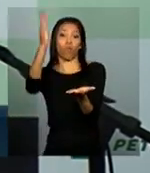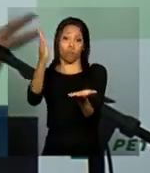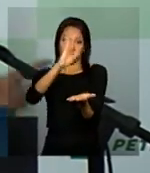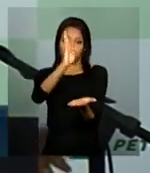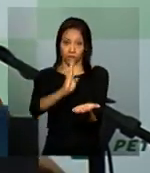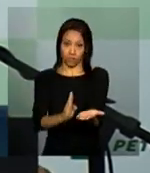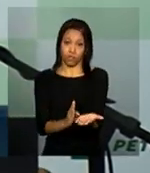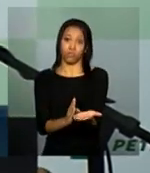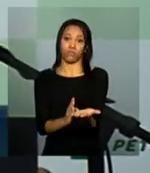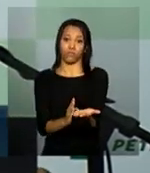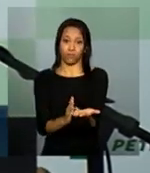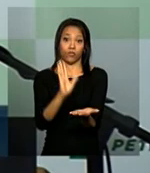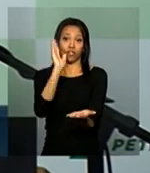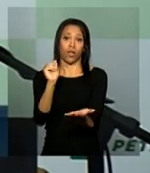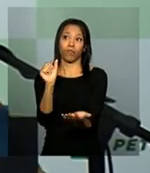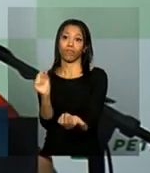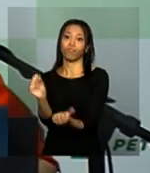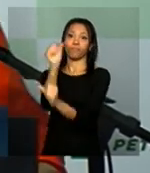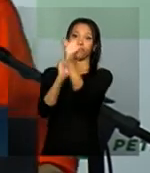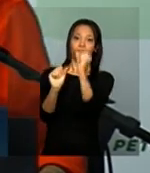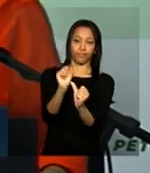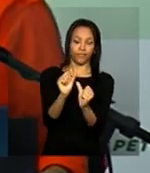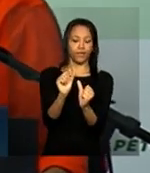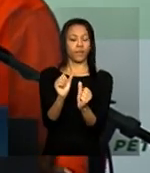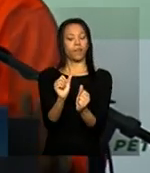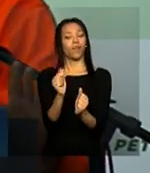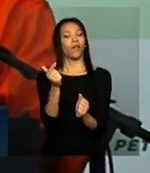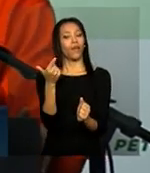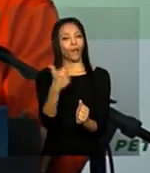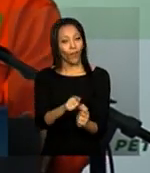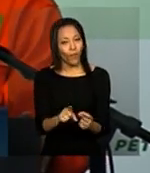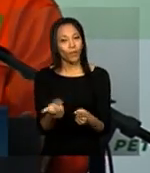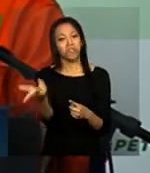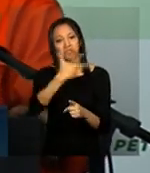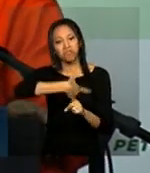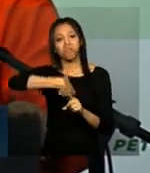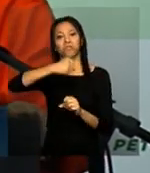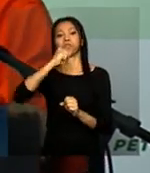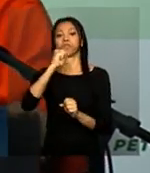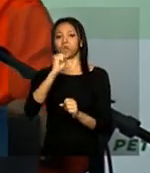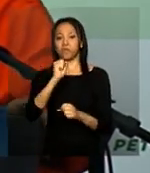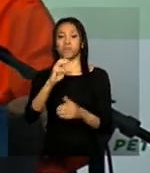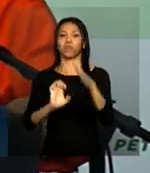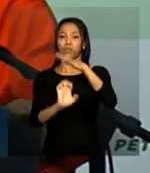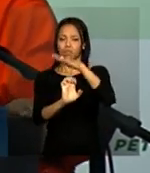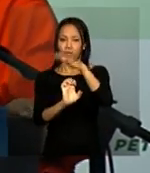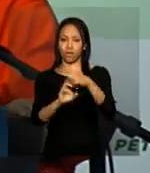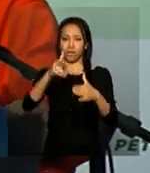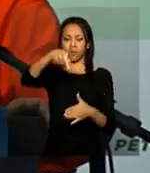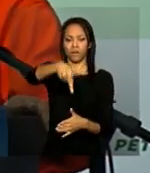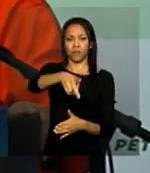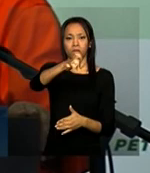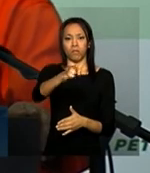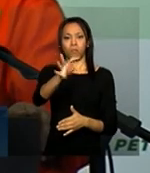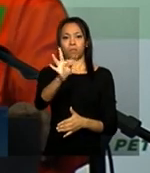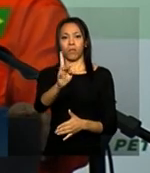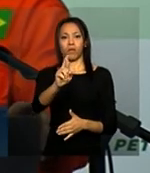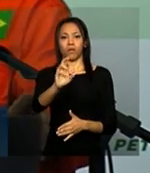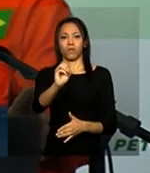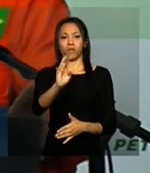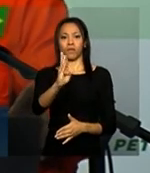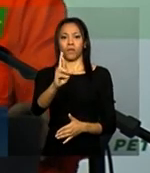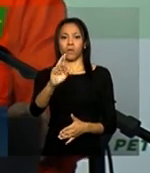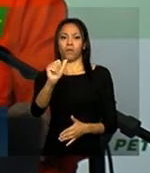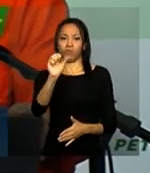o óleo transformado. É outra grande conquista da Petrobras, é ter sido capaz de construir